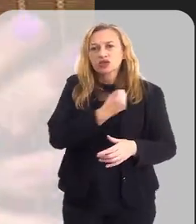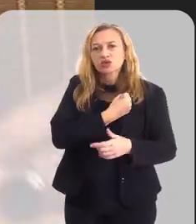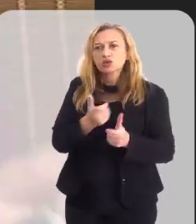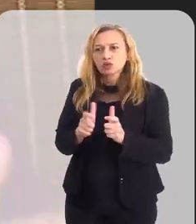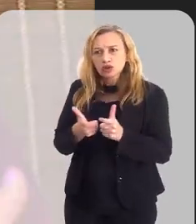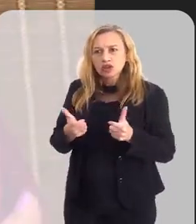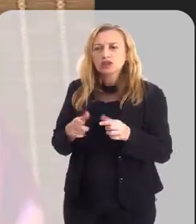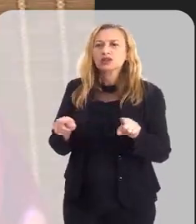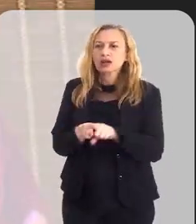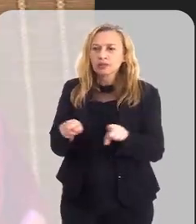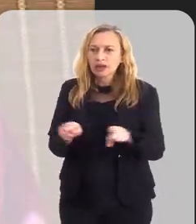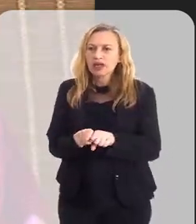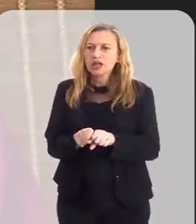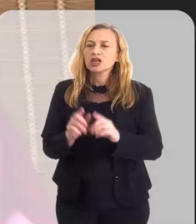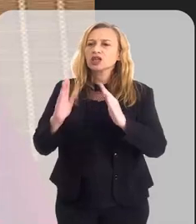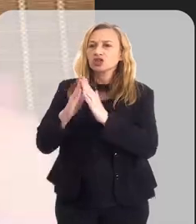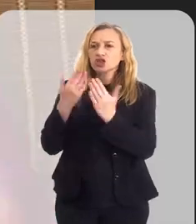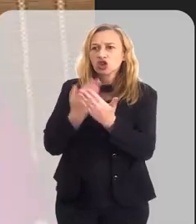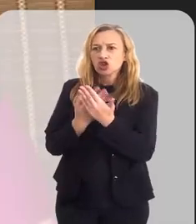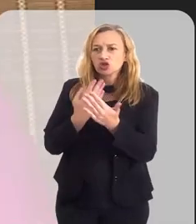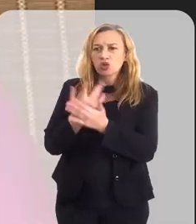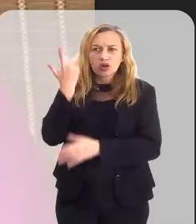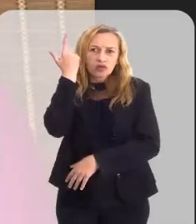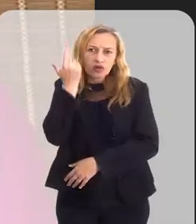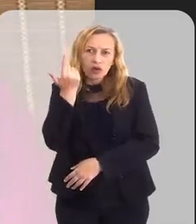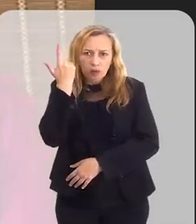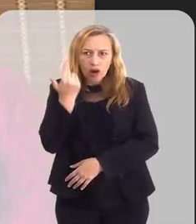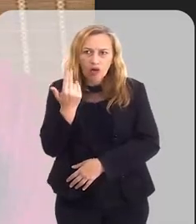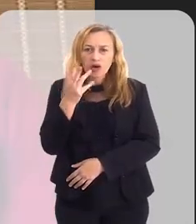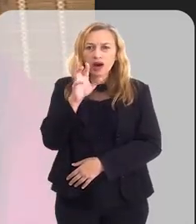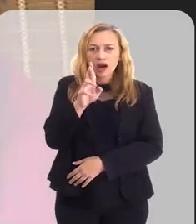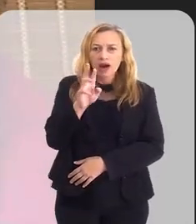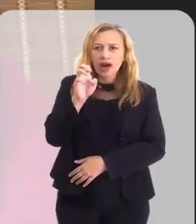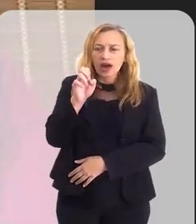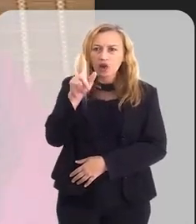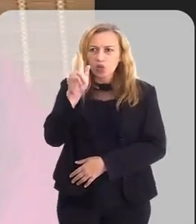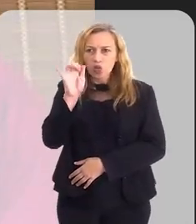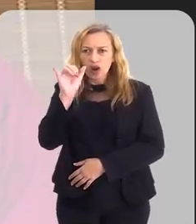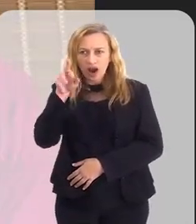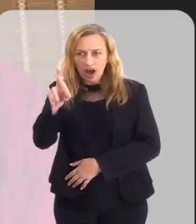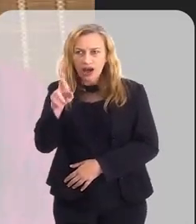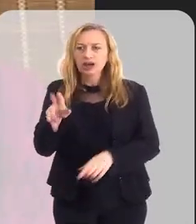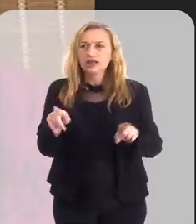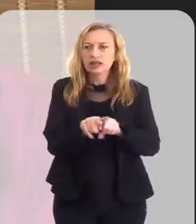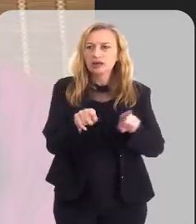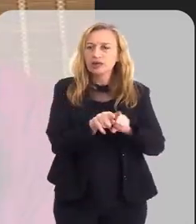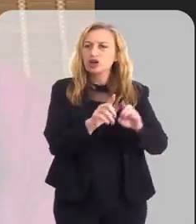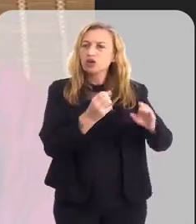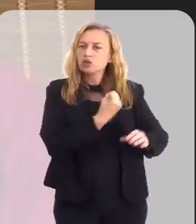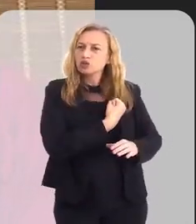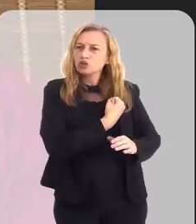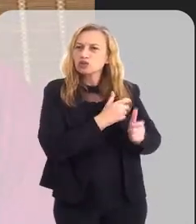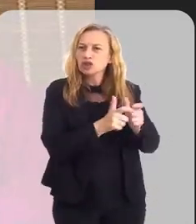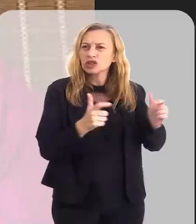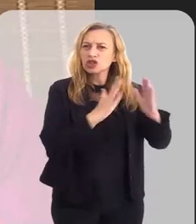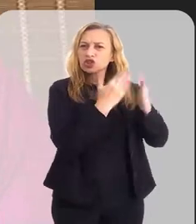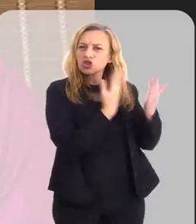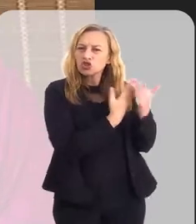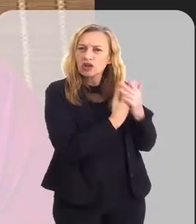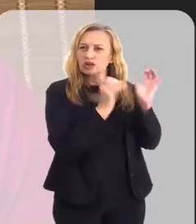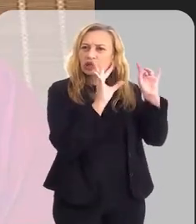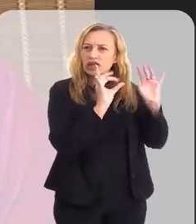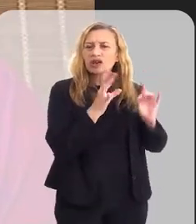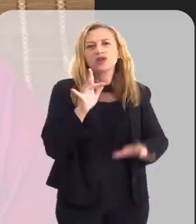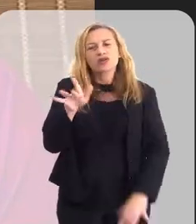esse aumento também na escola regular, a gente viu no último censo, e um aumento nas escolas especiais. O que que